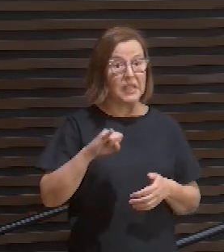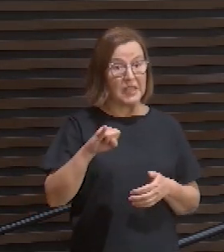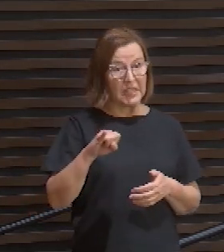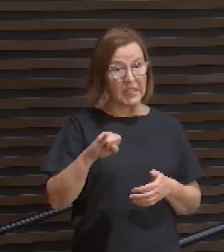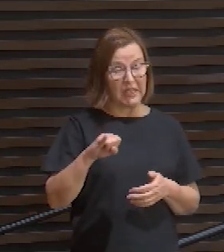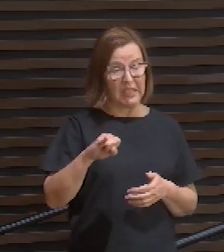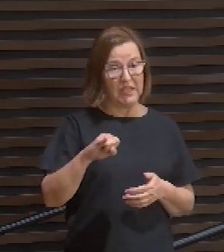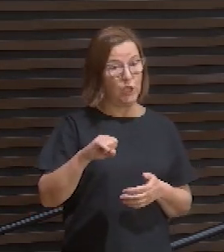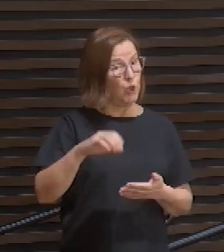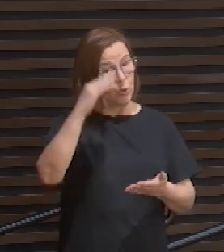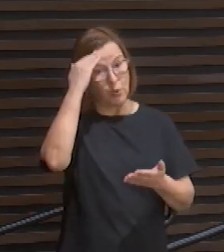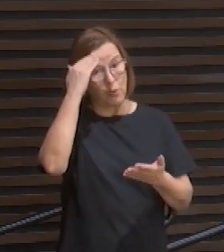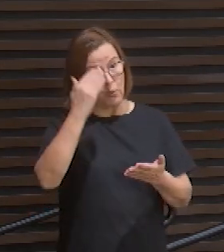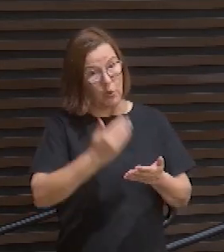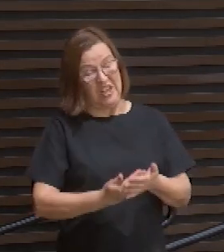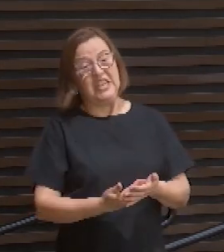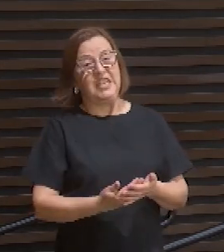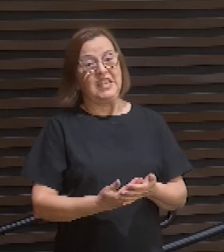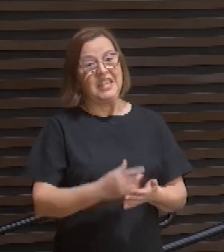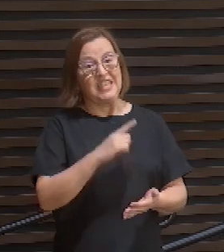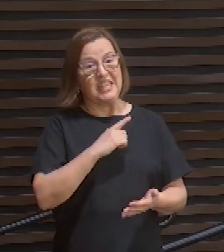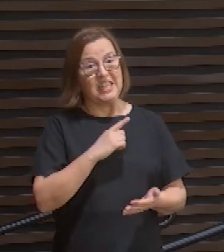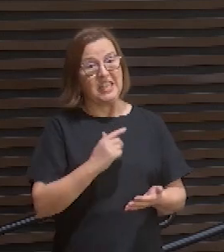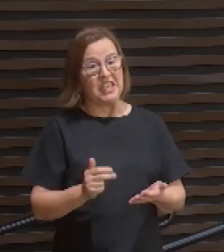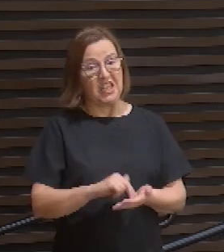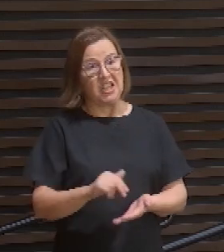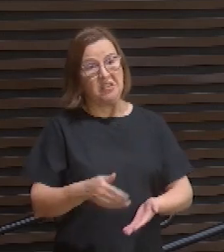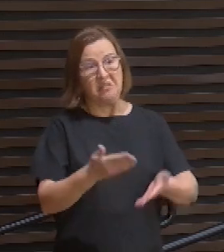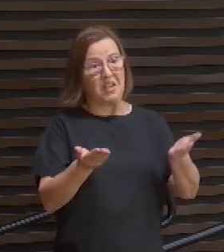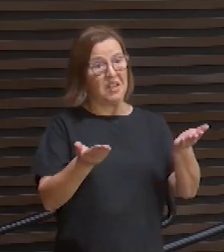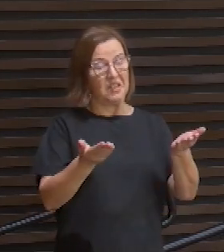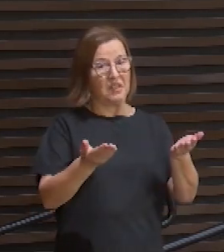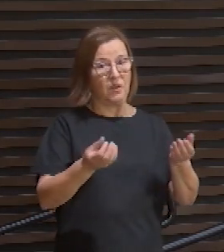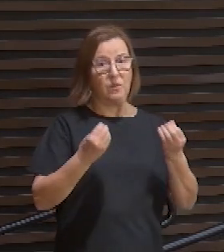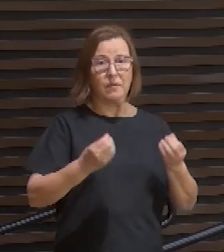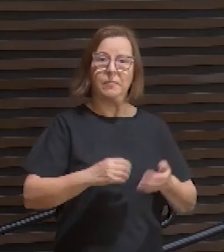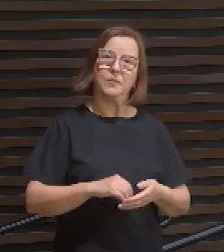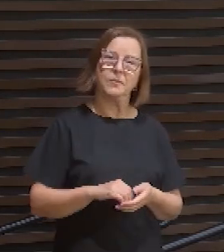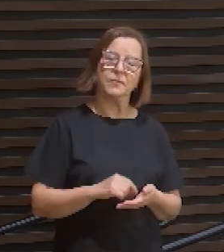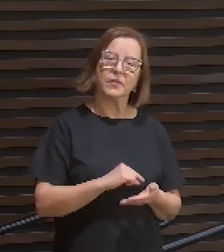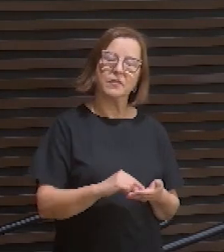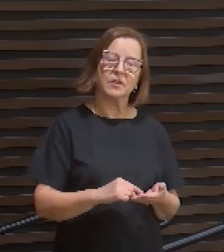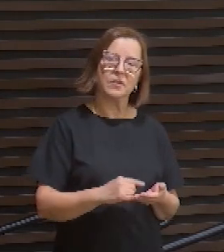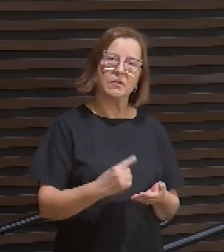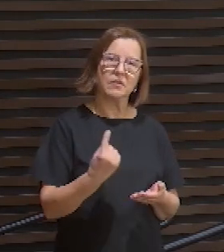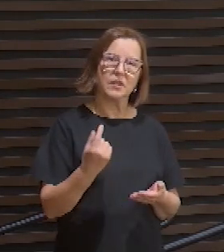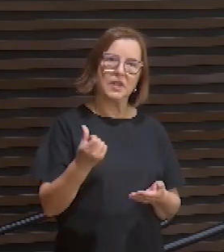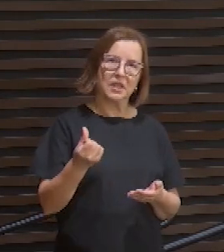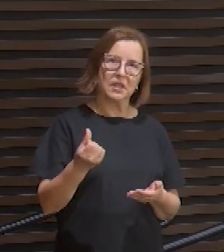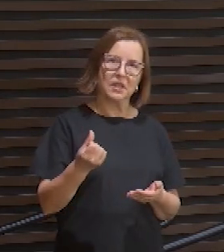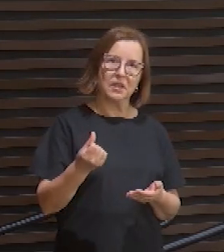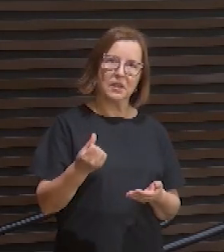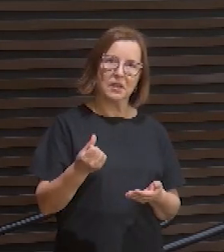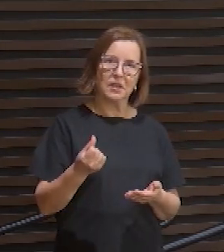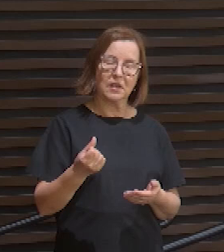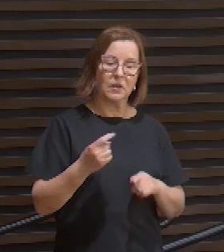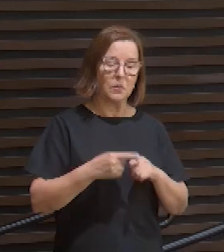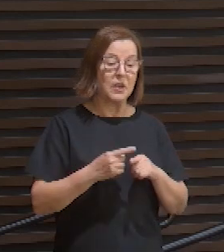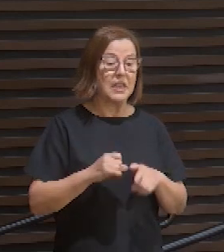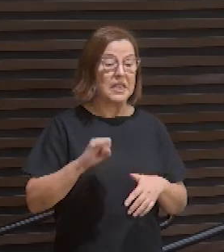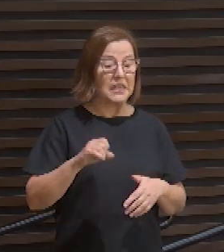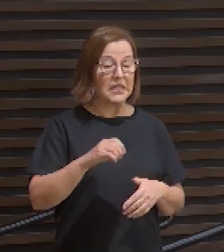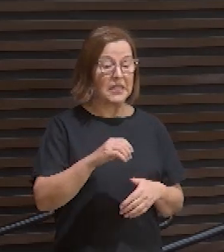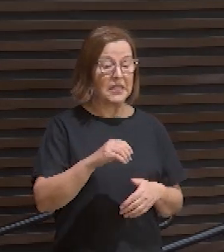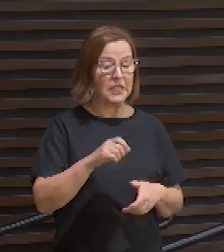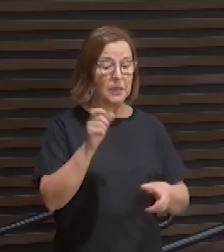um de nós. Quer ver? Ele vai dizer aqui, versos 16 e 17. Porque se os mortos não ressuscitam,